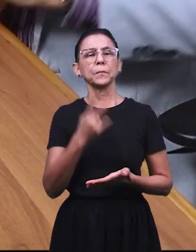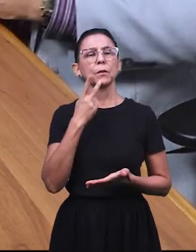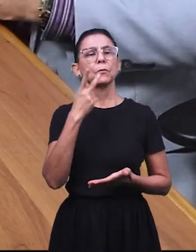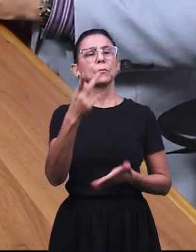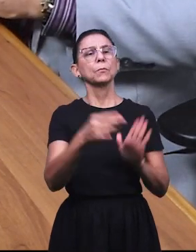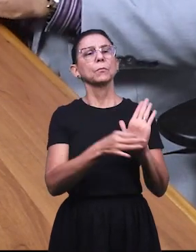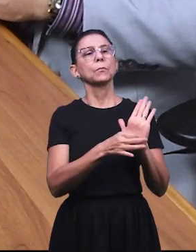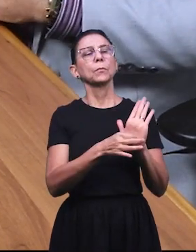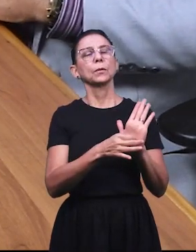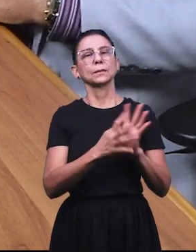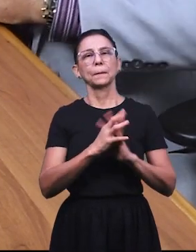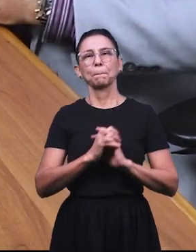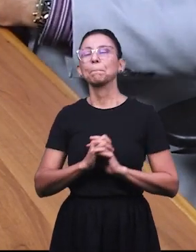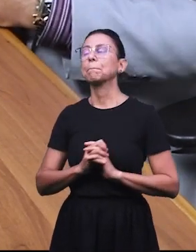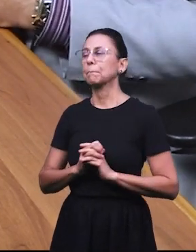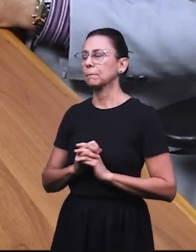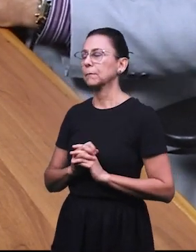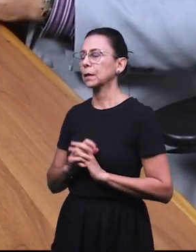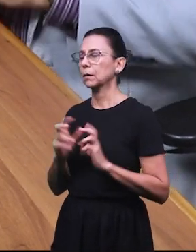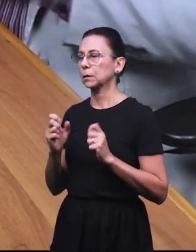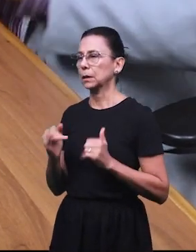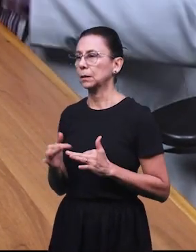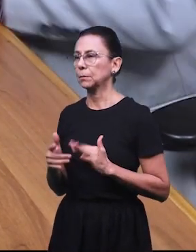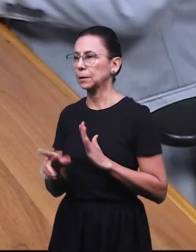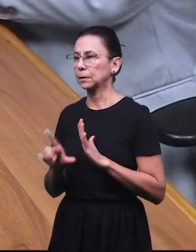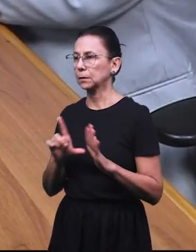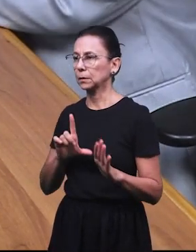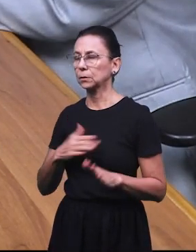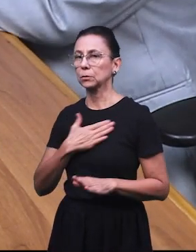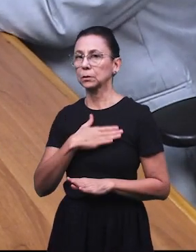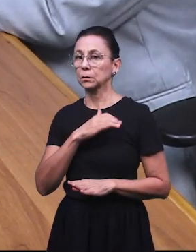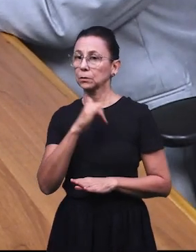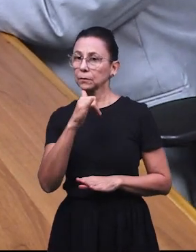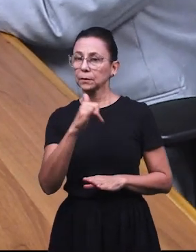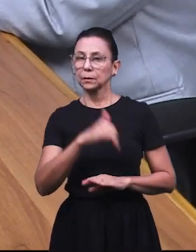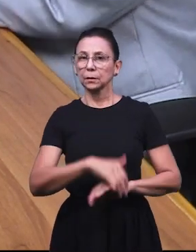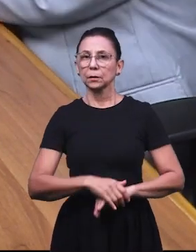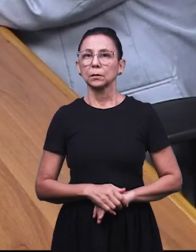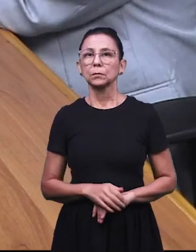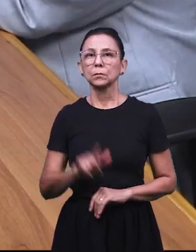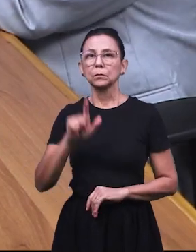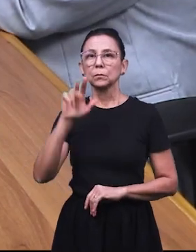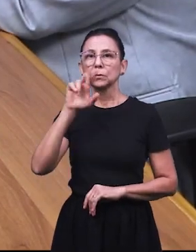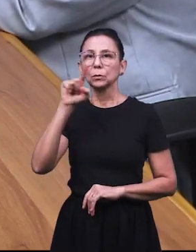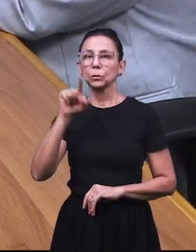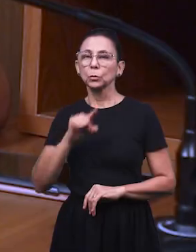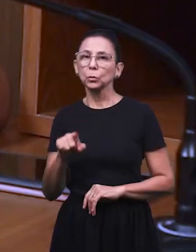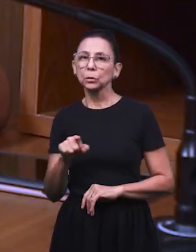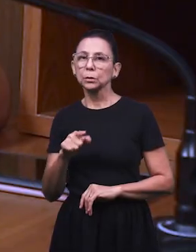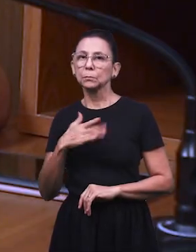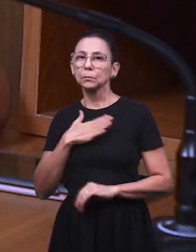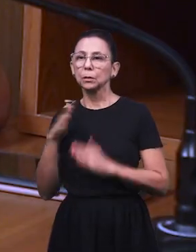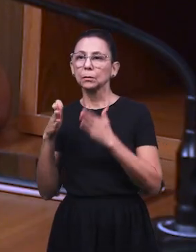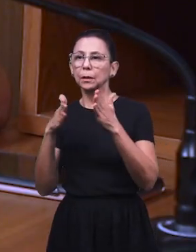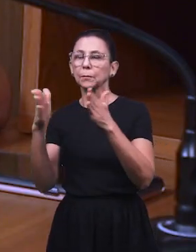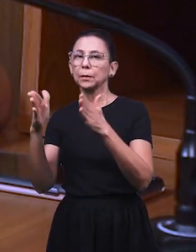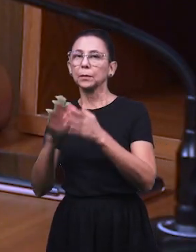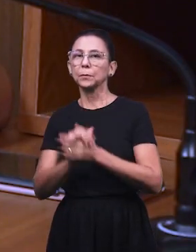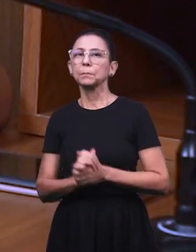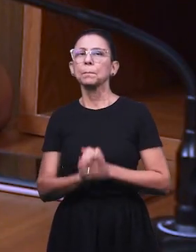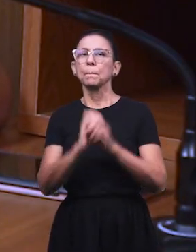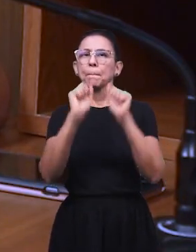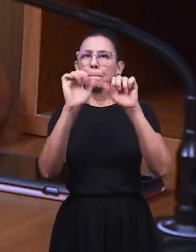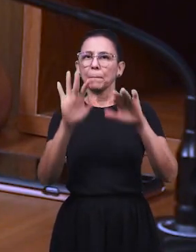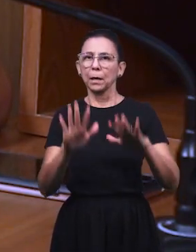você já deve ter assistido, que é o Movidos pela Fé. Fala um pouquinho sobre essa proposta, Lucélia. Tá, falo sim. Mas antes, eu gostaria de